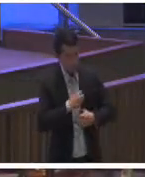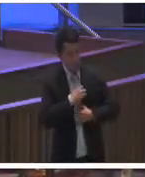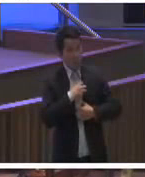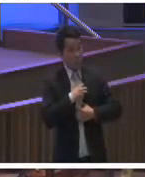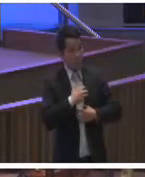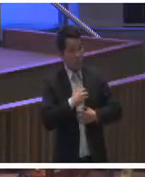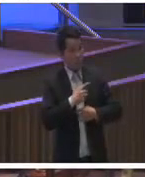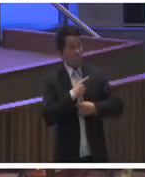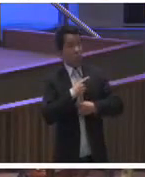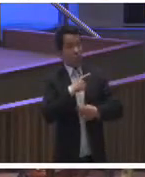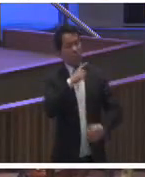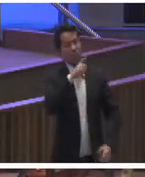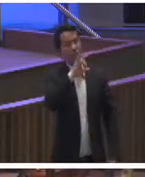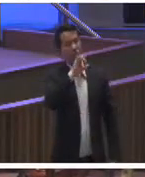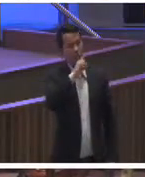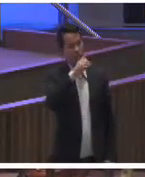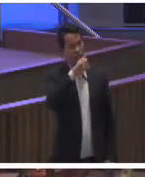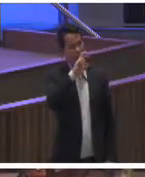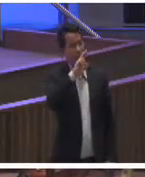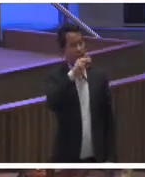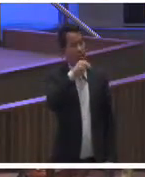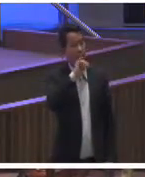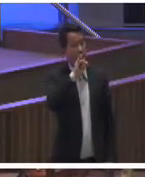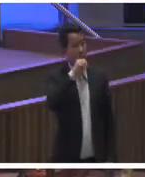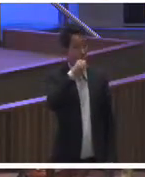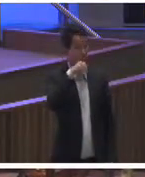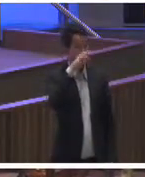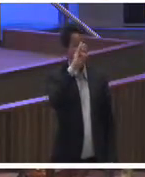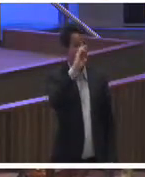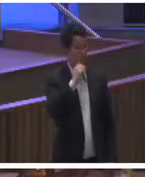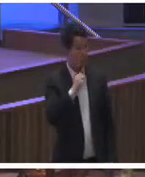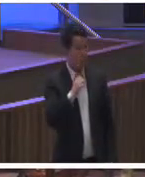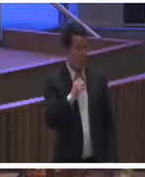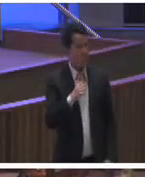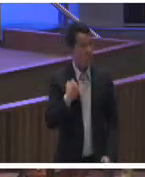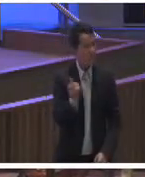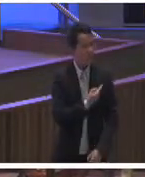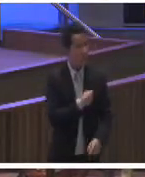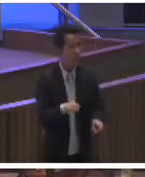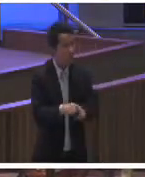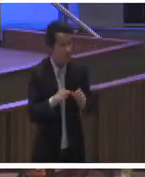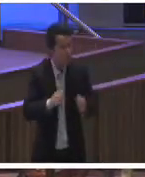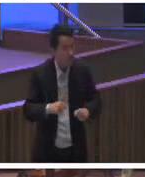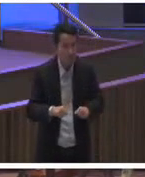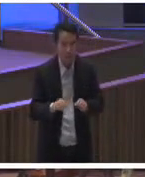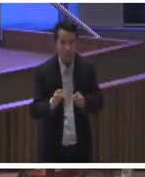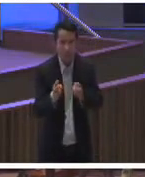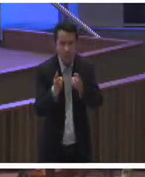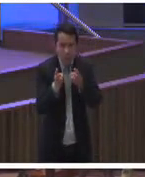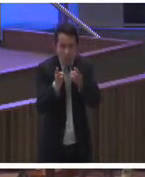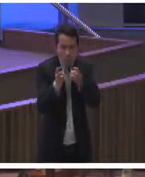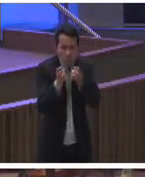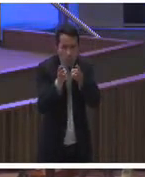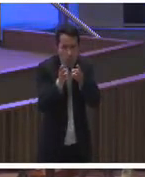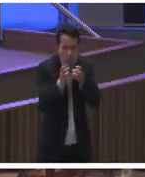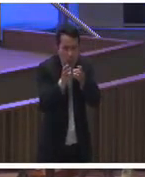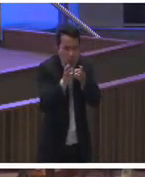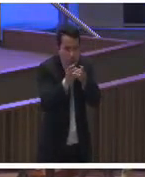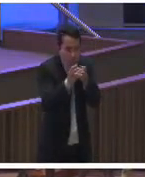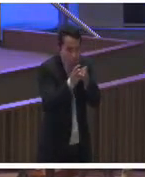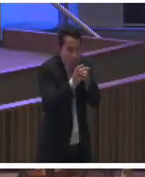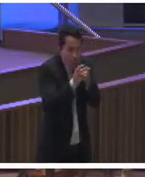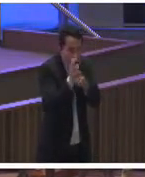O discernimento espiritual nos permite perceber a realidade, não meramente pela aparência das coisas ou